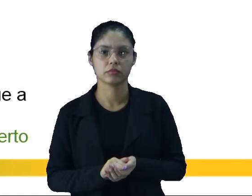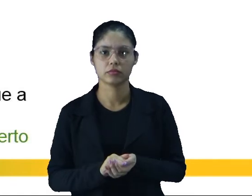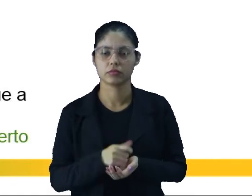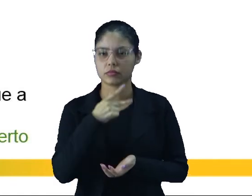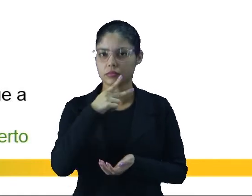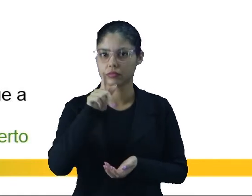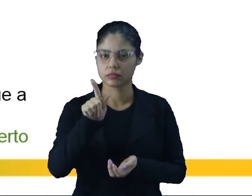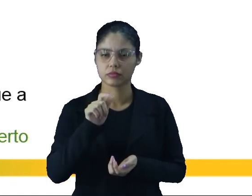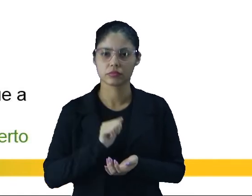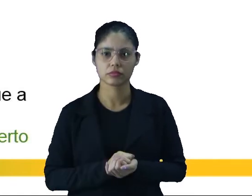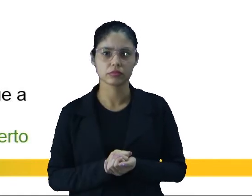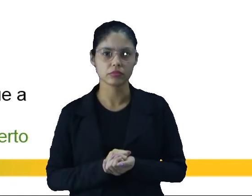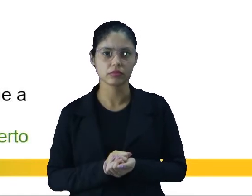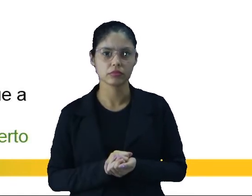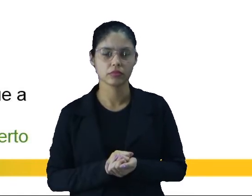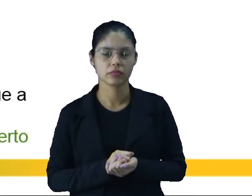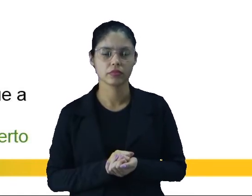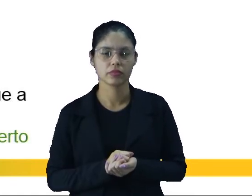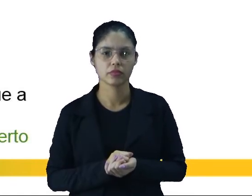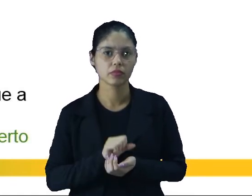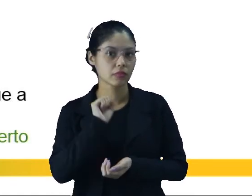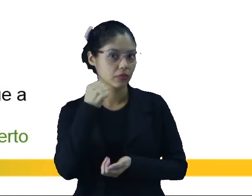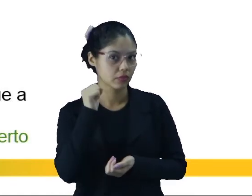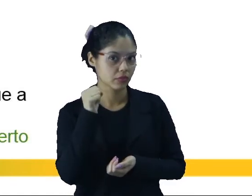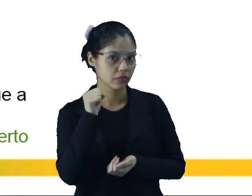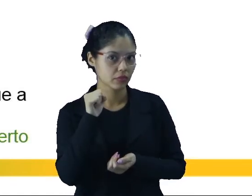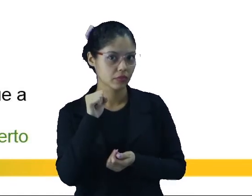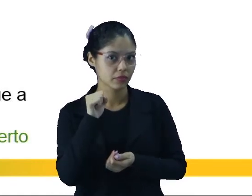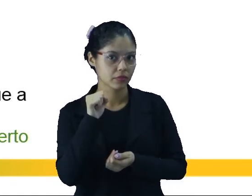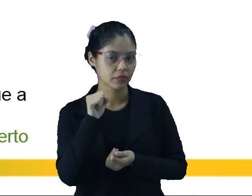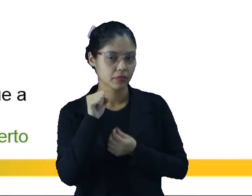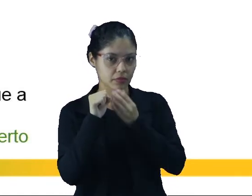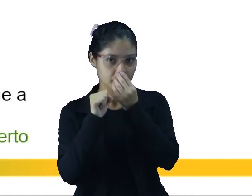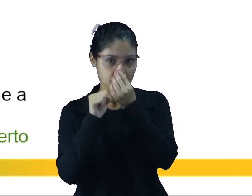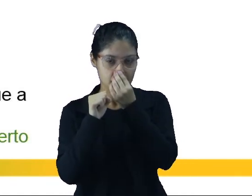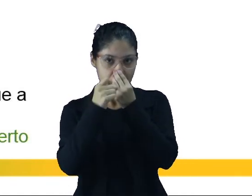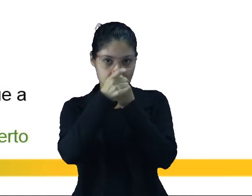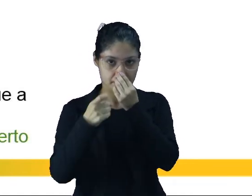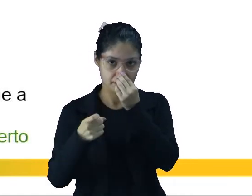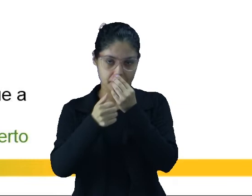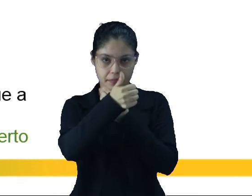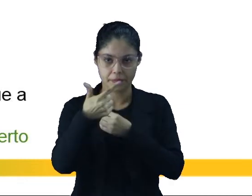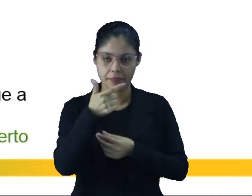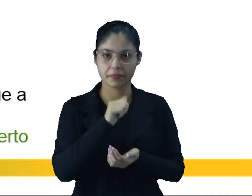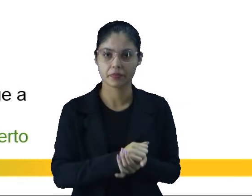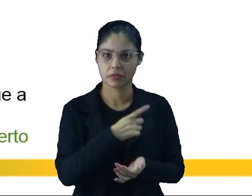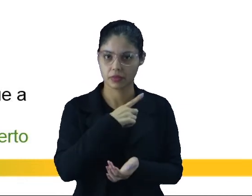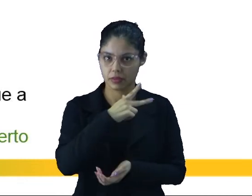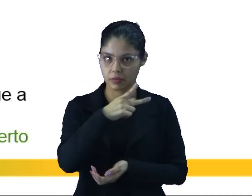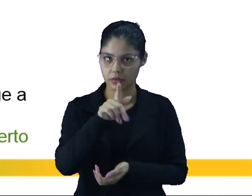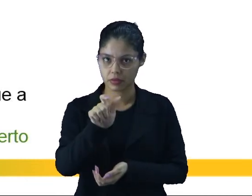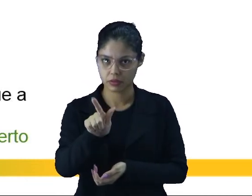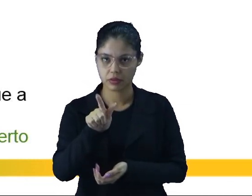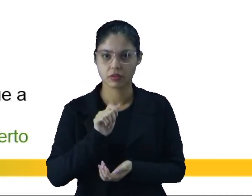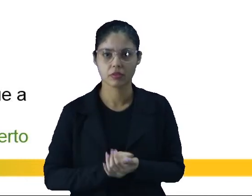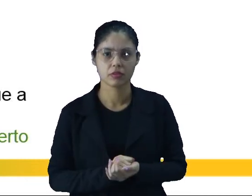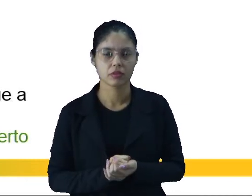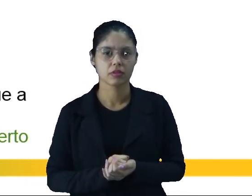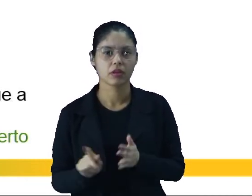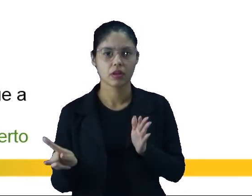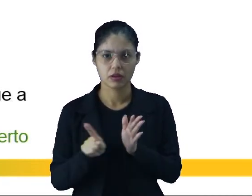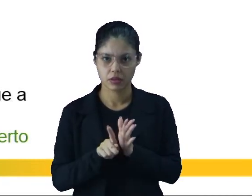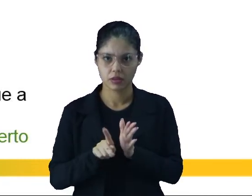em PG. Espera aí. 8, tá? X e 12 estejam em PG, que é